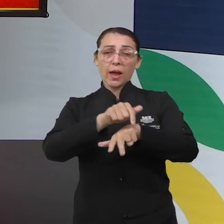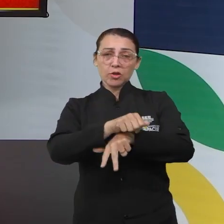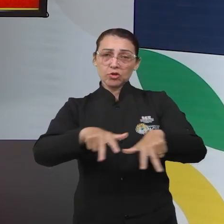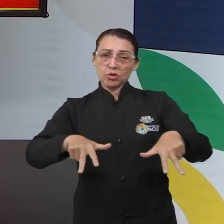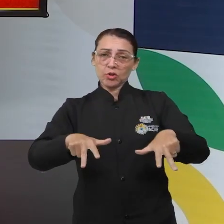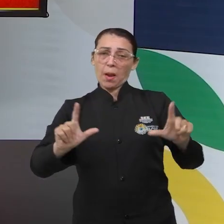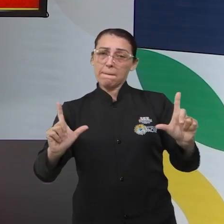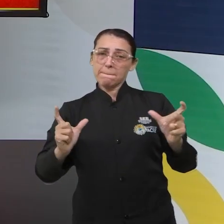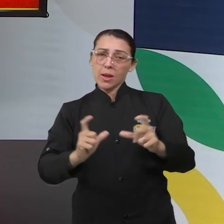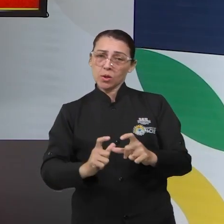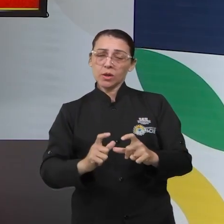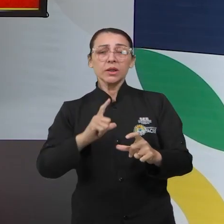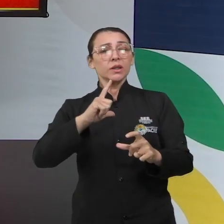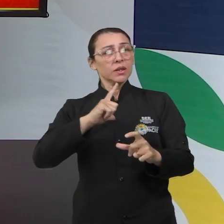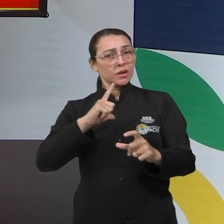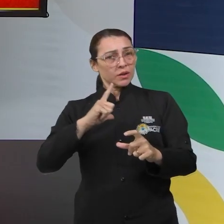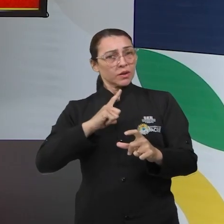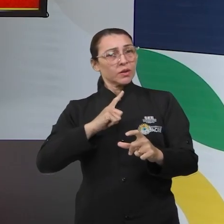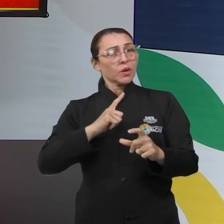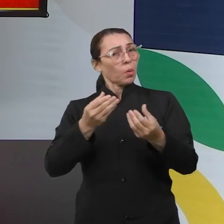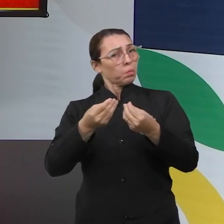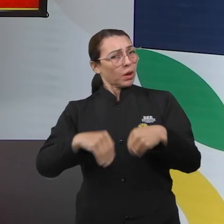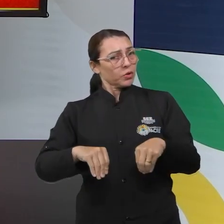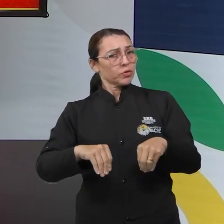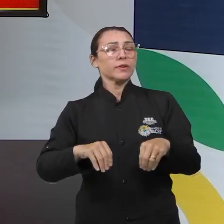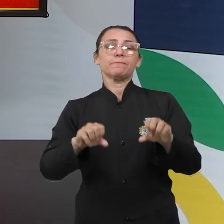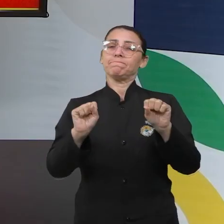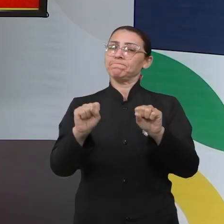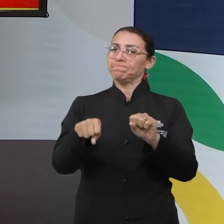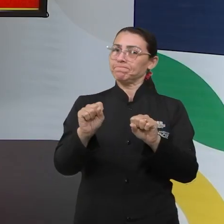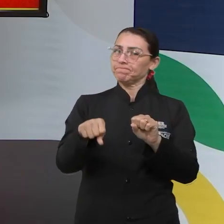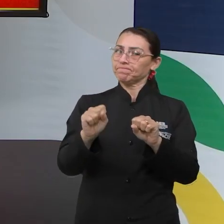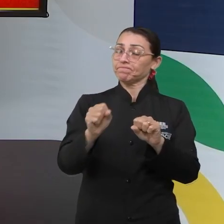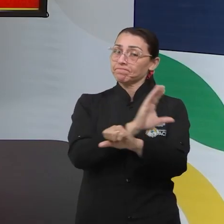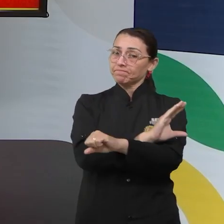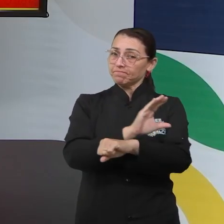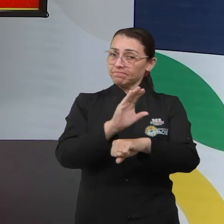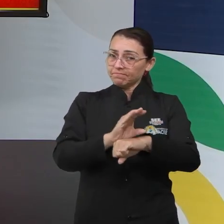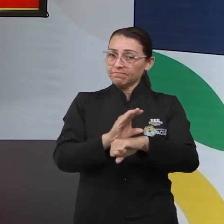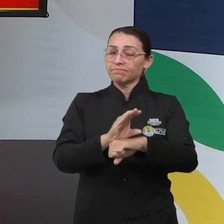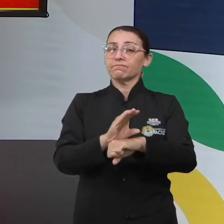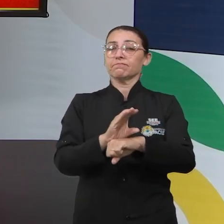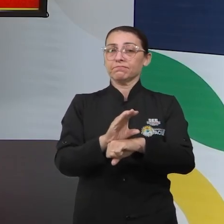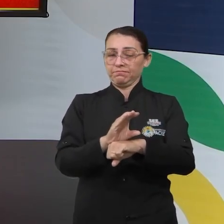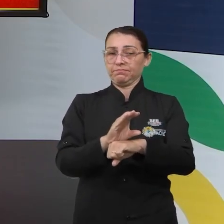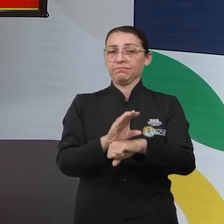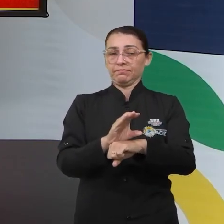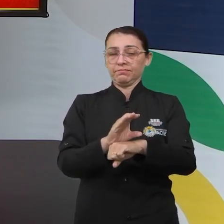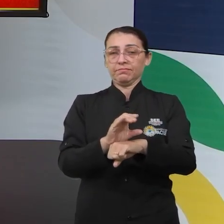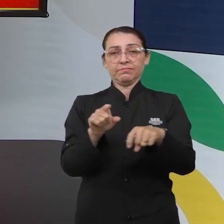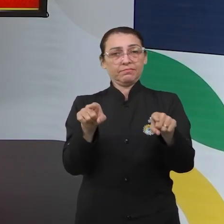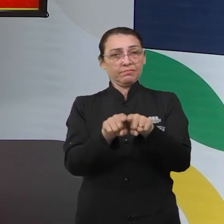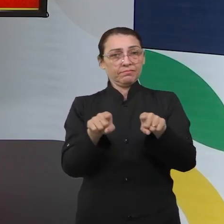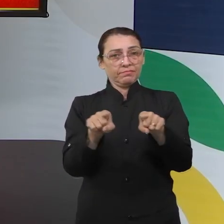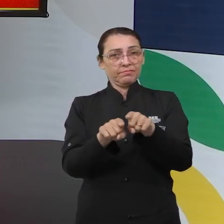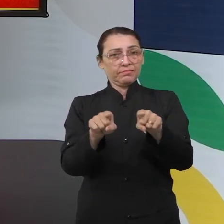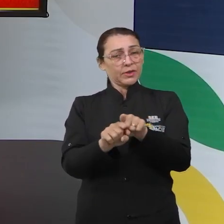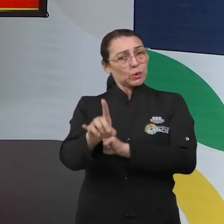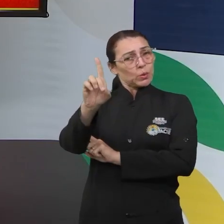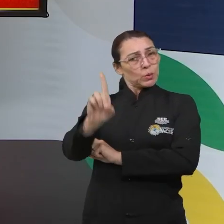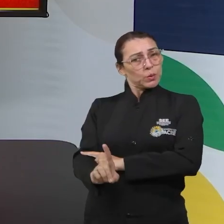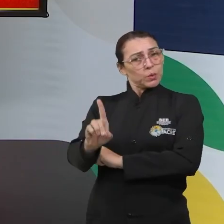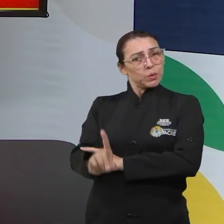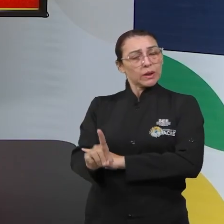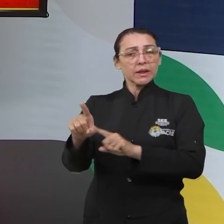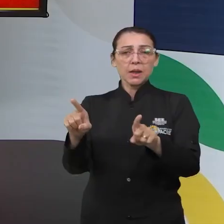etnias minoritárias, teve um grande prejuízo no sentido cultural, né, e no sentido de direitos, né,